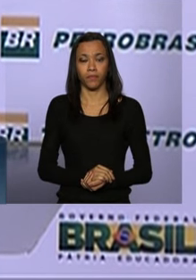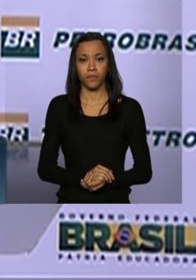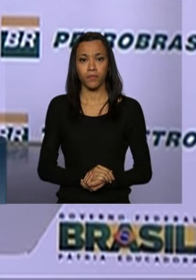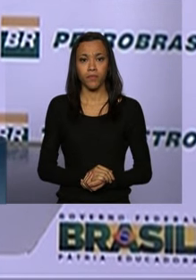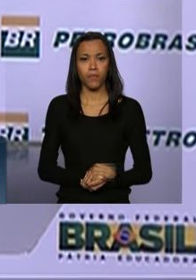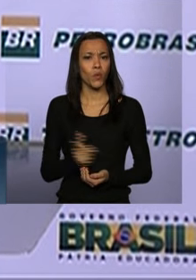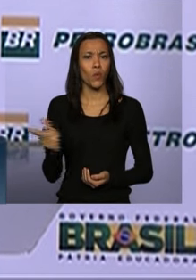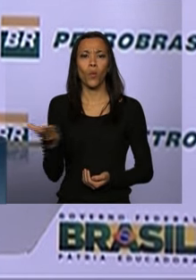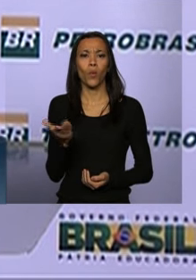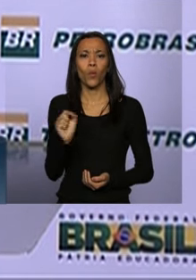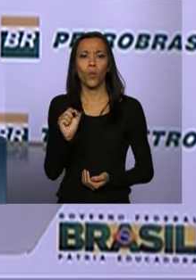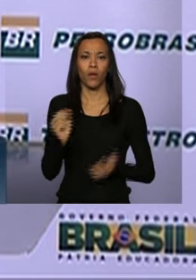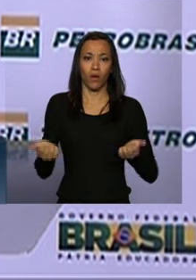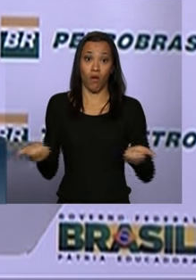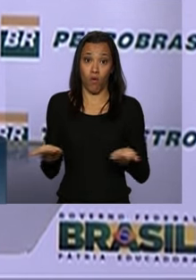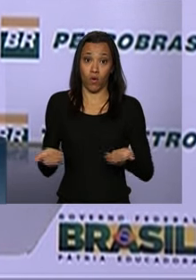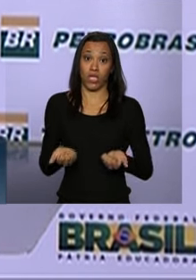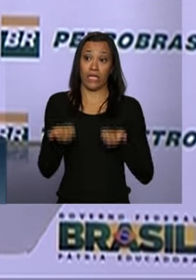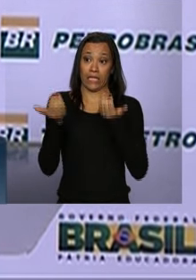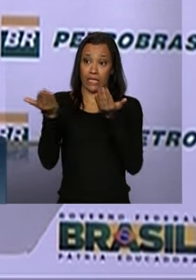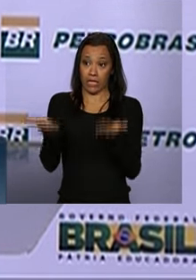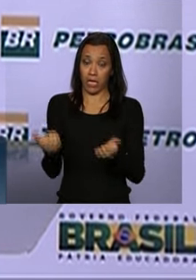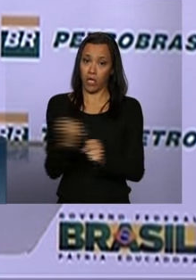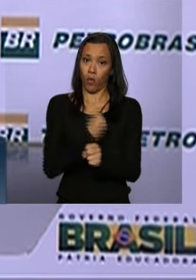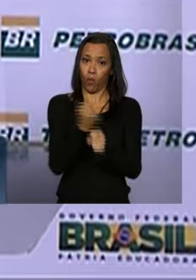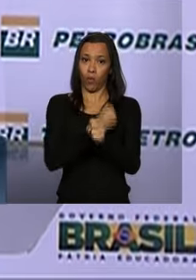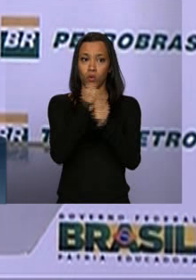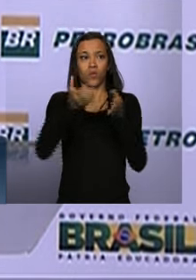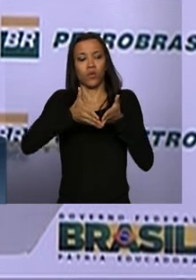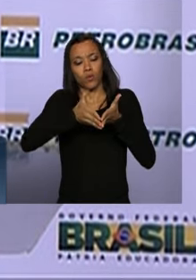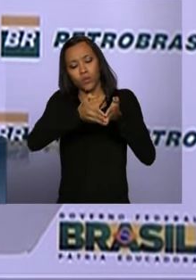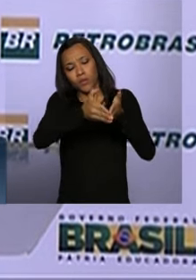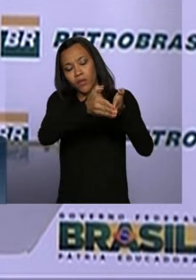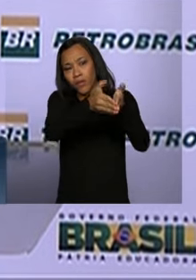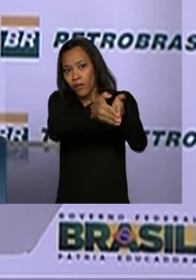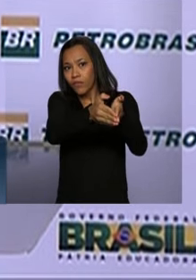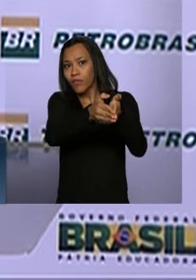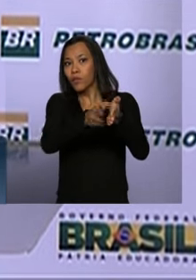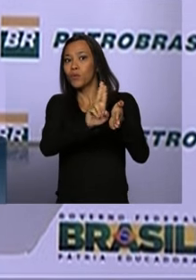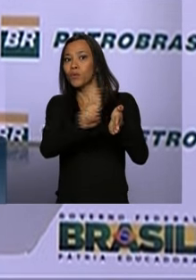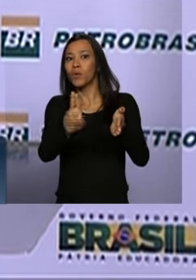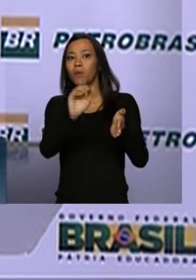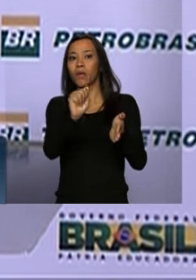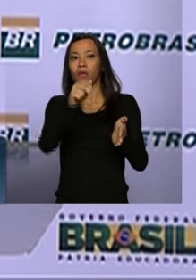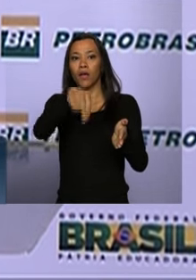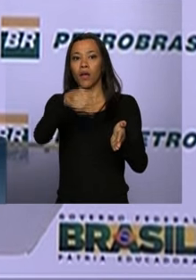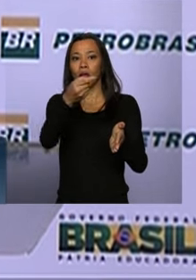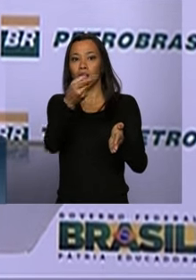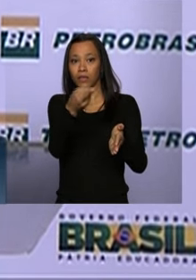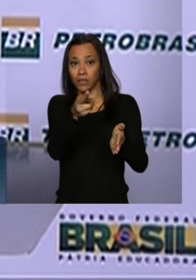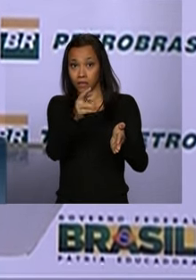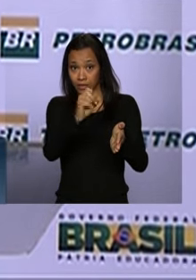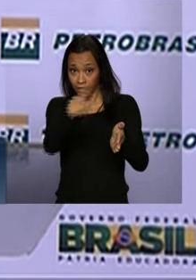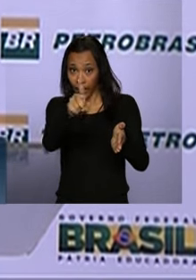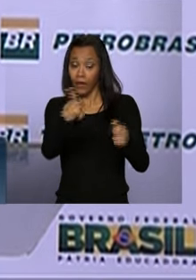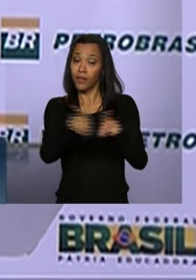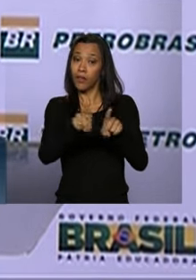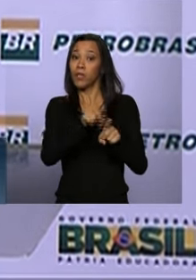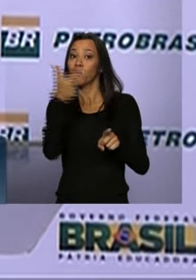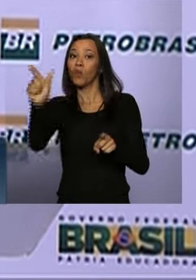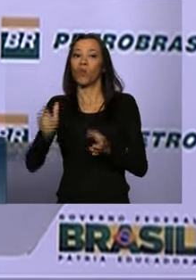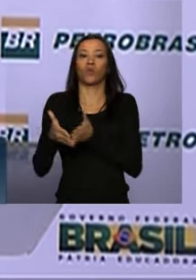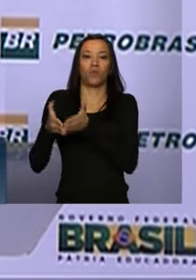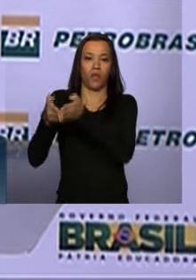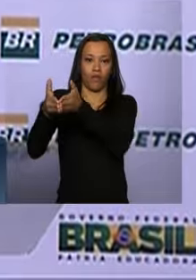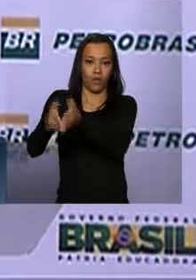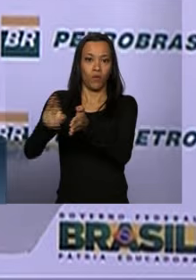com a entrega hoje do André Rebouças e com o batismo do Marcílio Dias. Quero cumprimentar os ministros